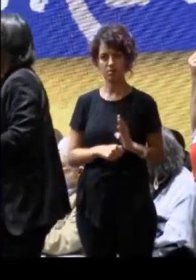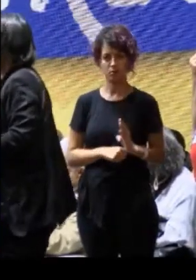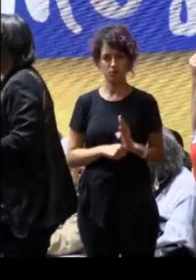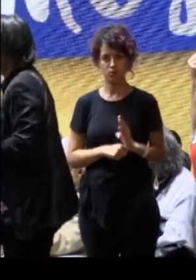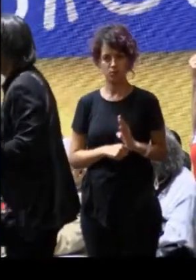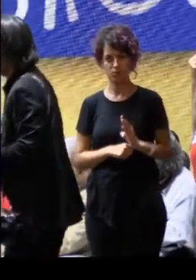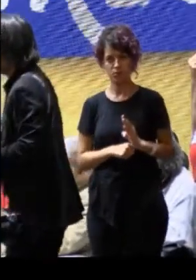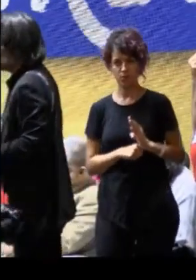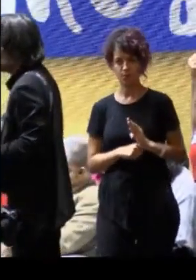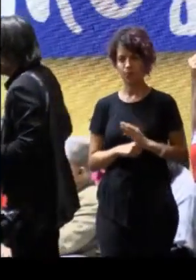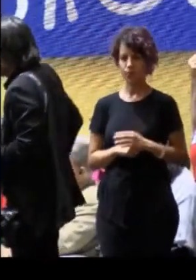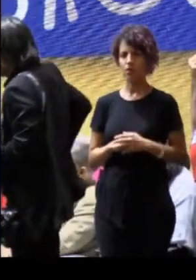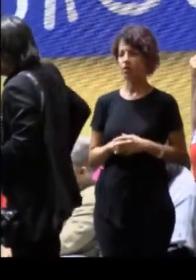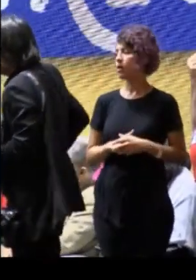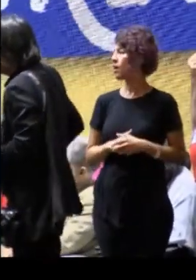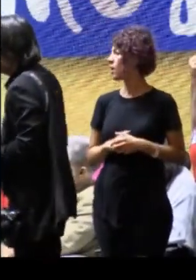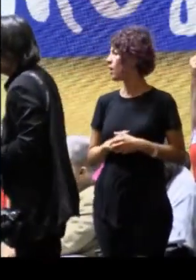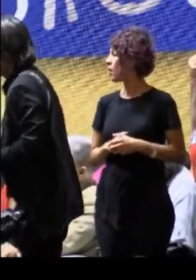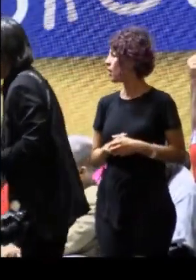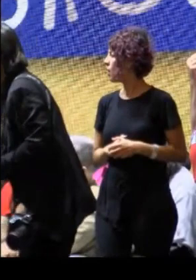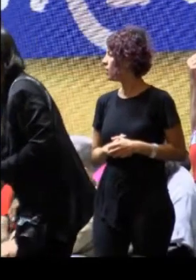Arnes.